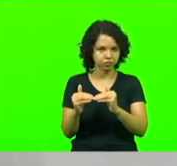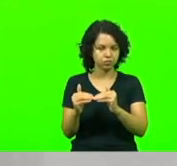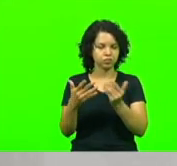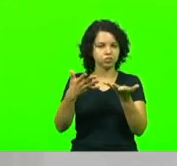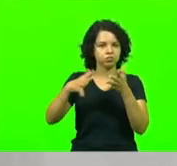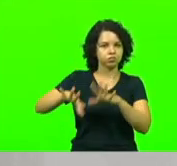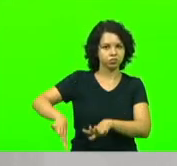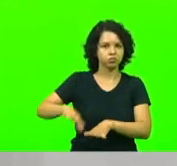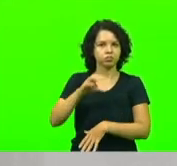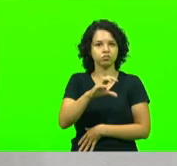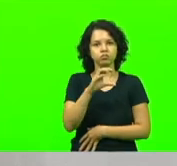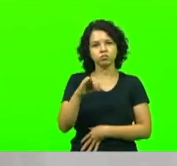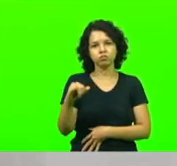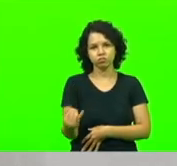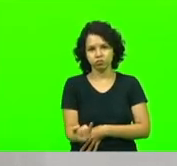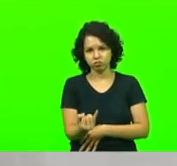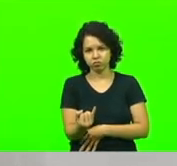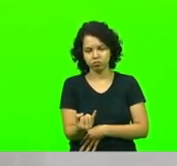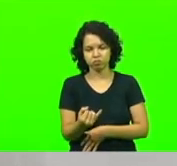rejeitado na CCJ.